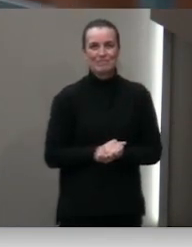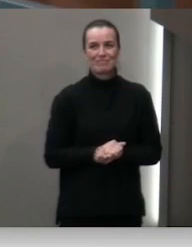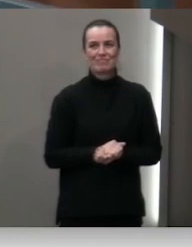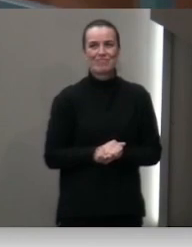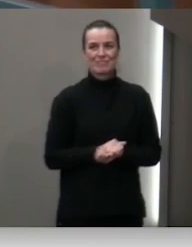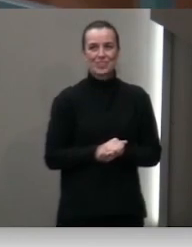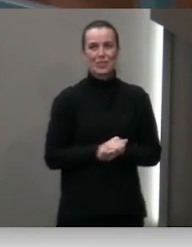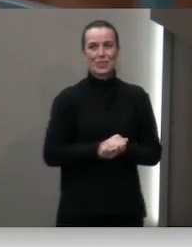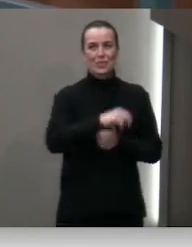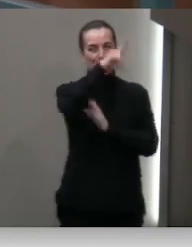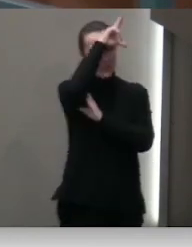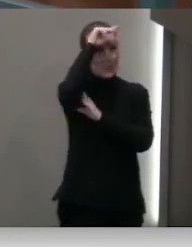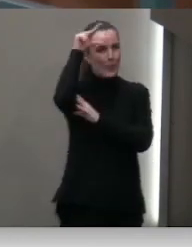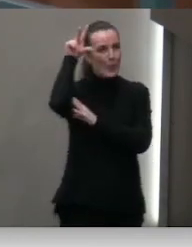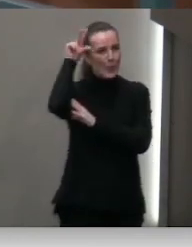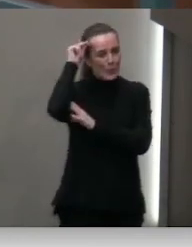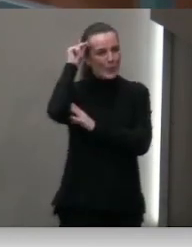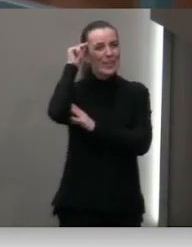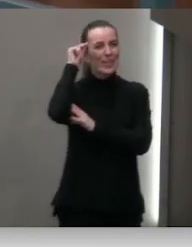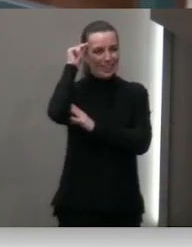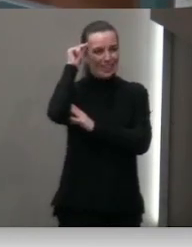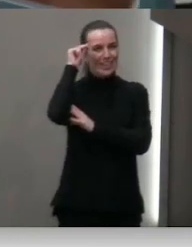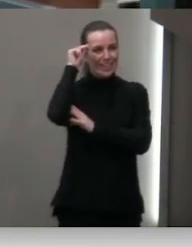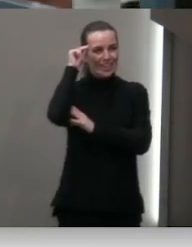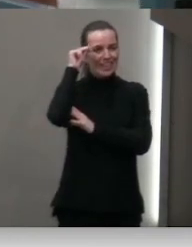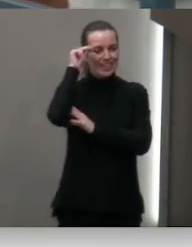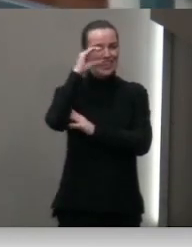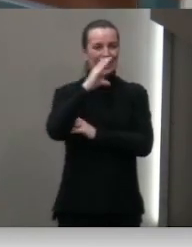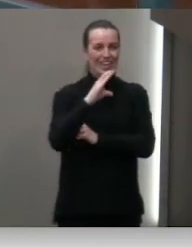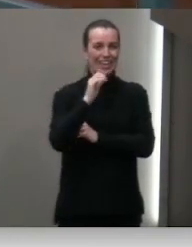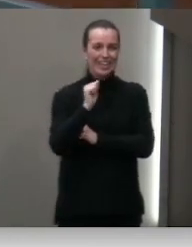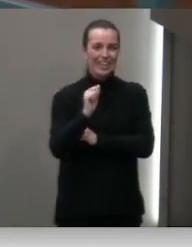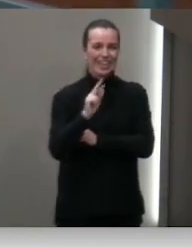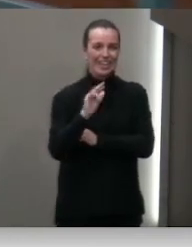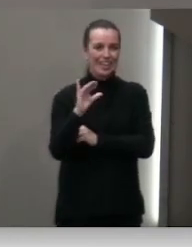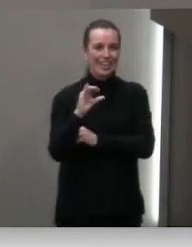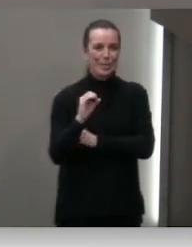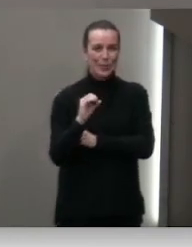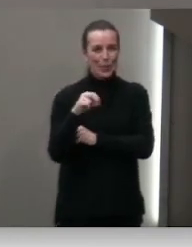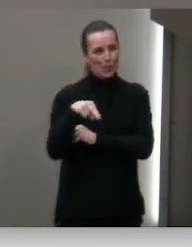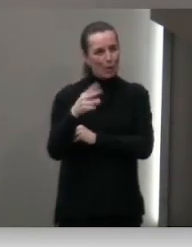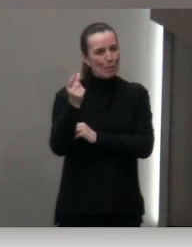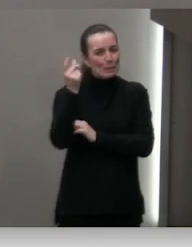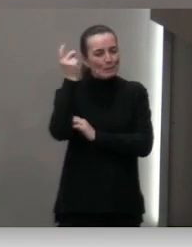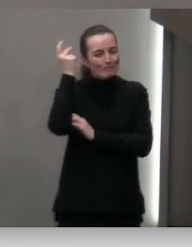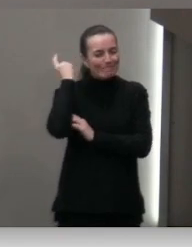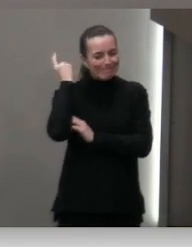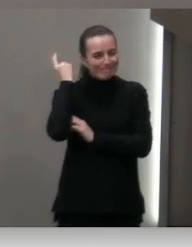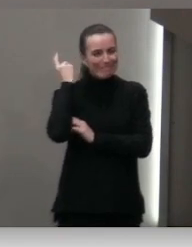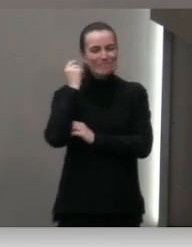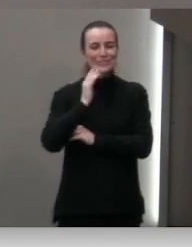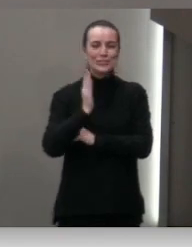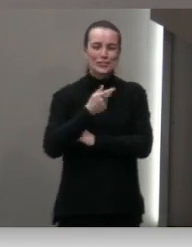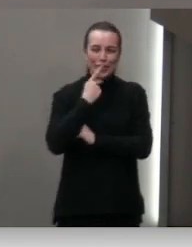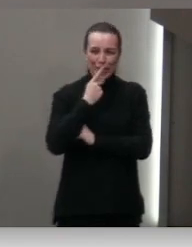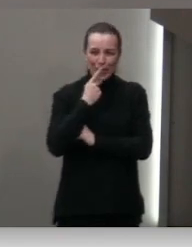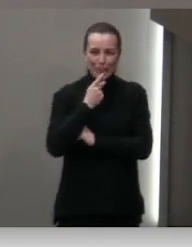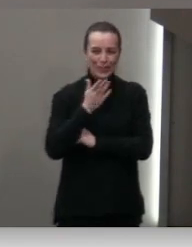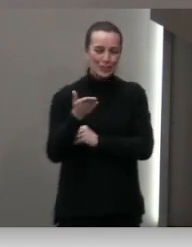final, meu ex-prefeito, deputado federal. Mas deu para nós falar um pouco do senhor aqui, já falamos.